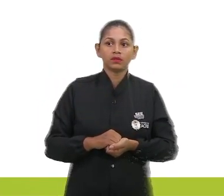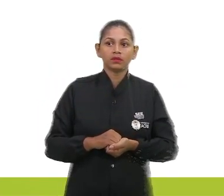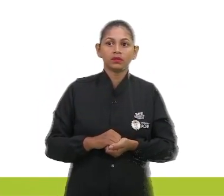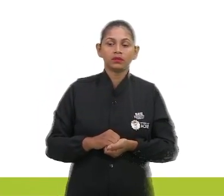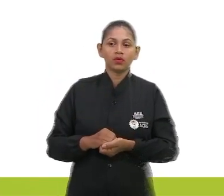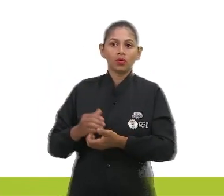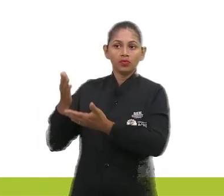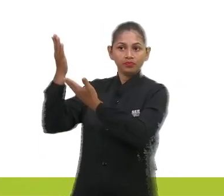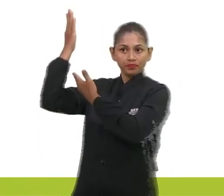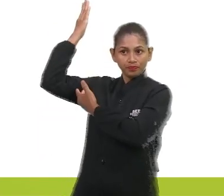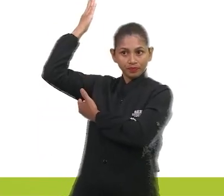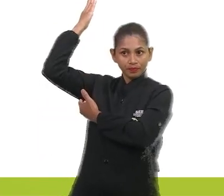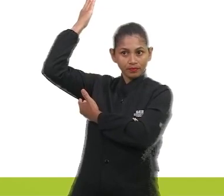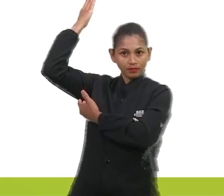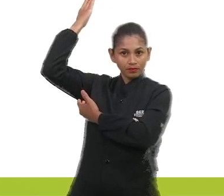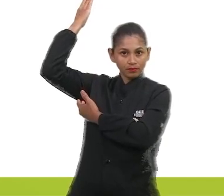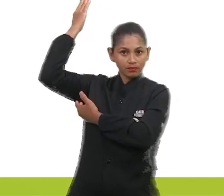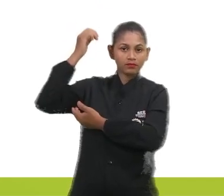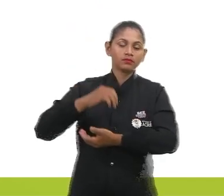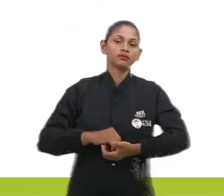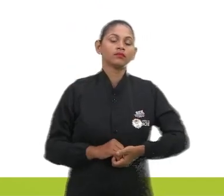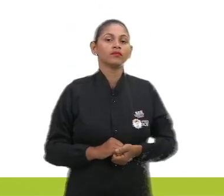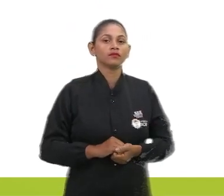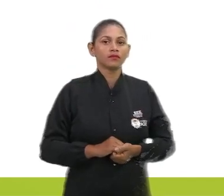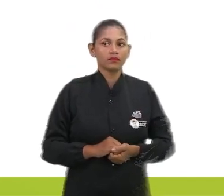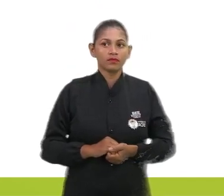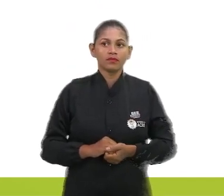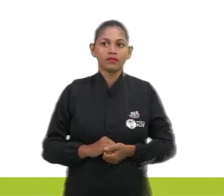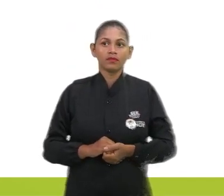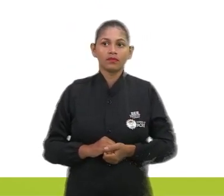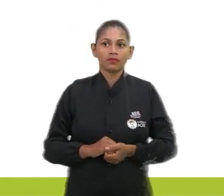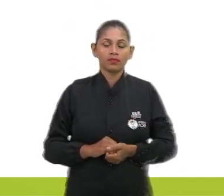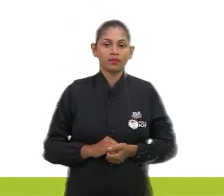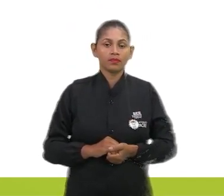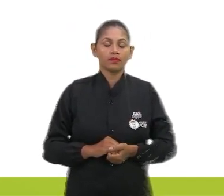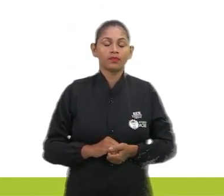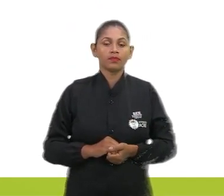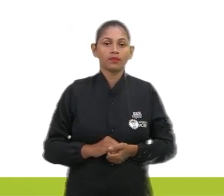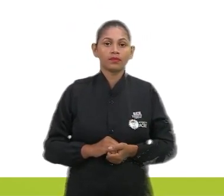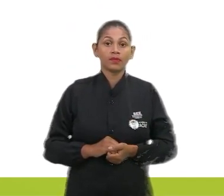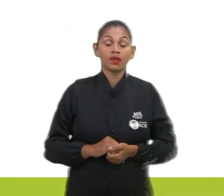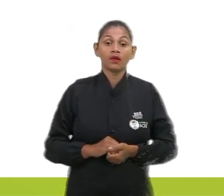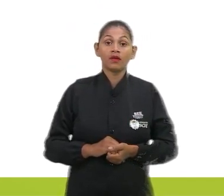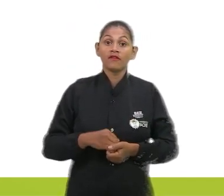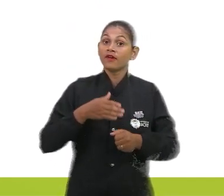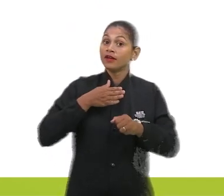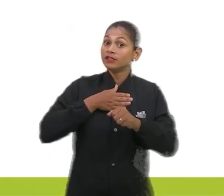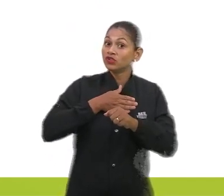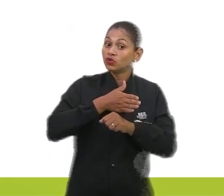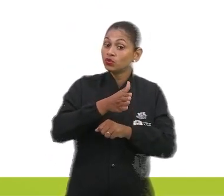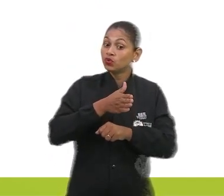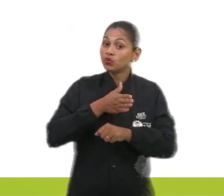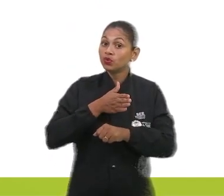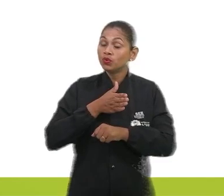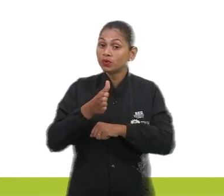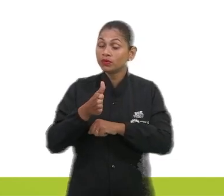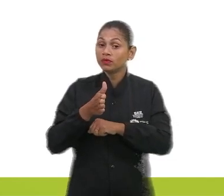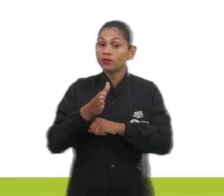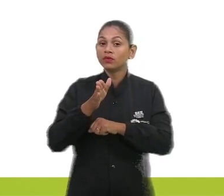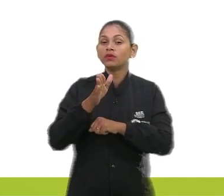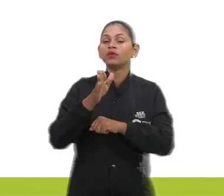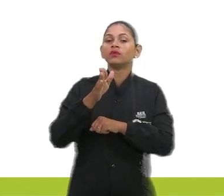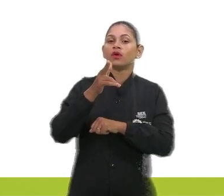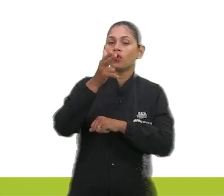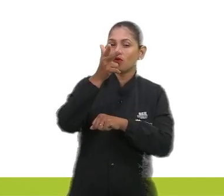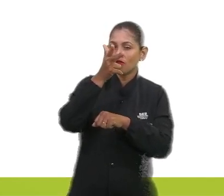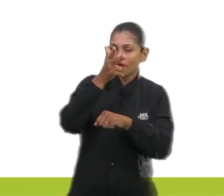aí, seu cantinho superior direito, tem um QR Codezinho. Esse QR Code, ele vai te direcionar a um vídeo bem explicativo,